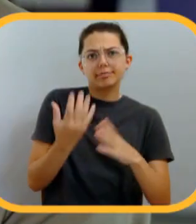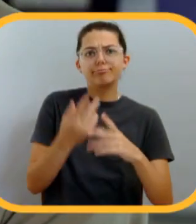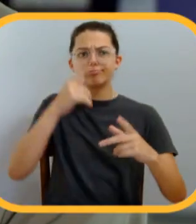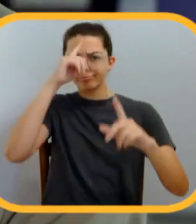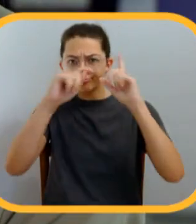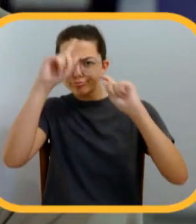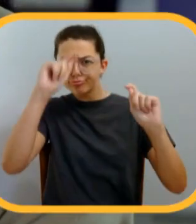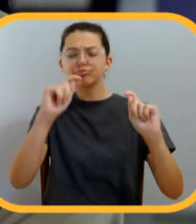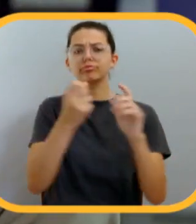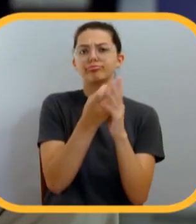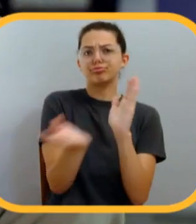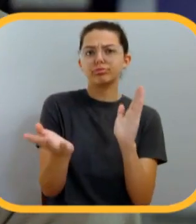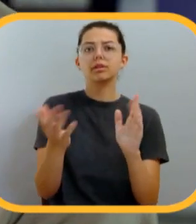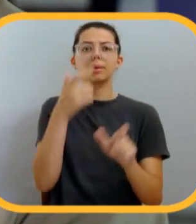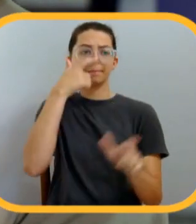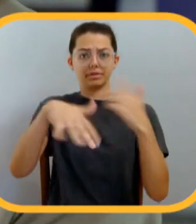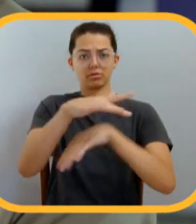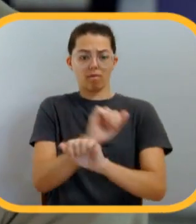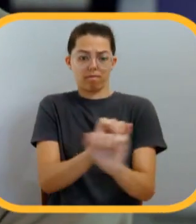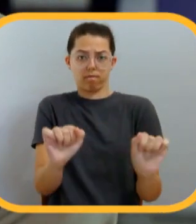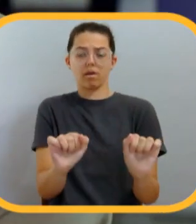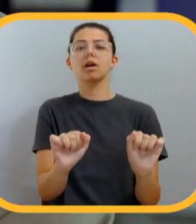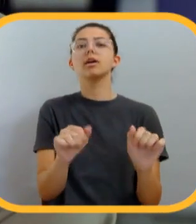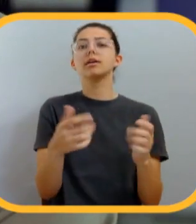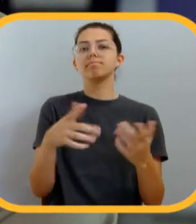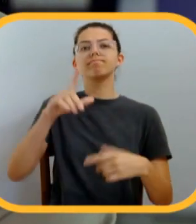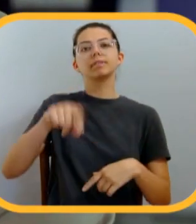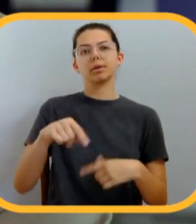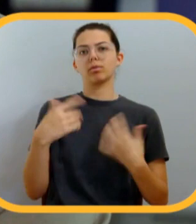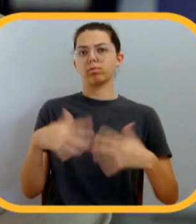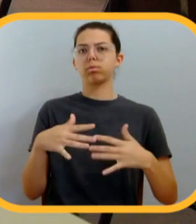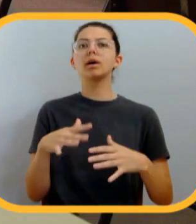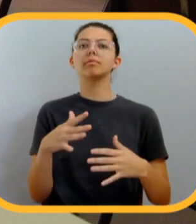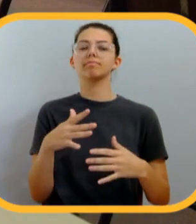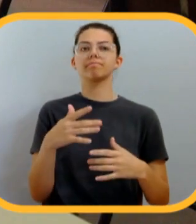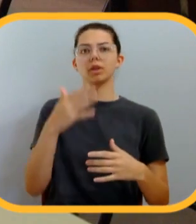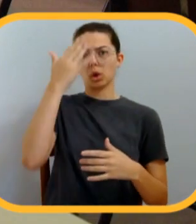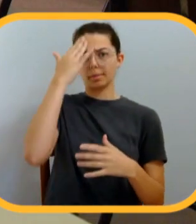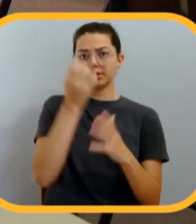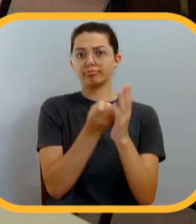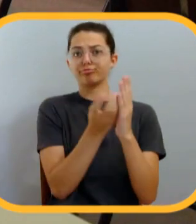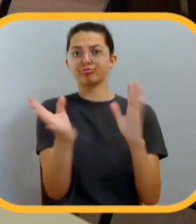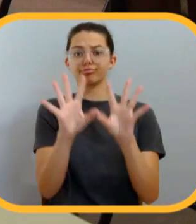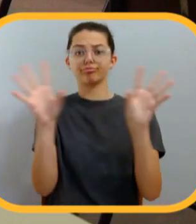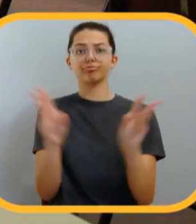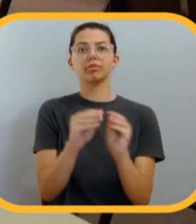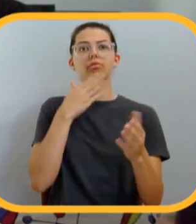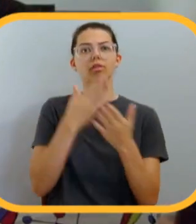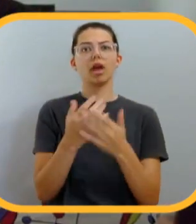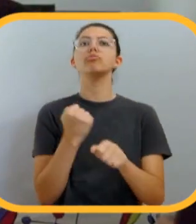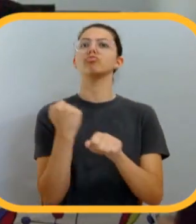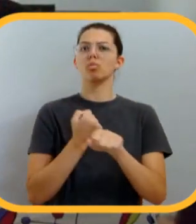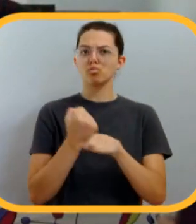crítica, mas também criativa por parte dos cidadãos e é, sem dúvida, um conjunto de competências essencial para